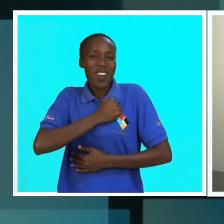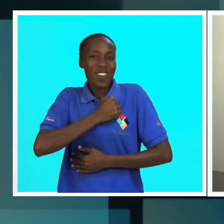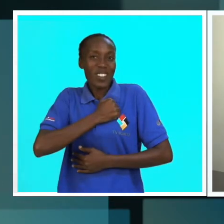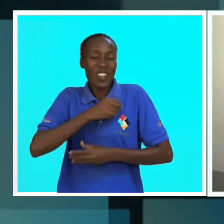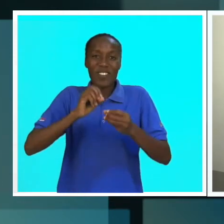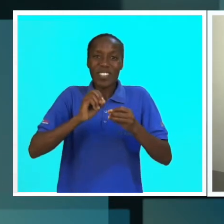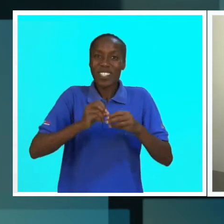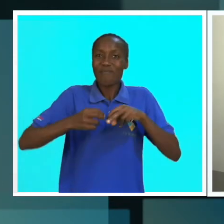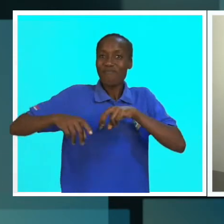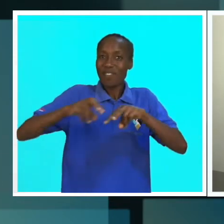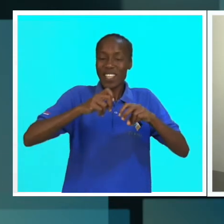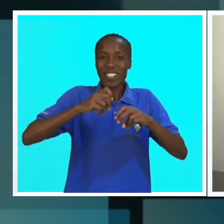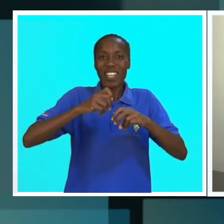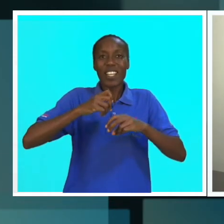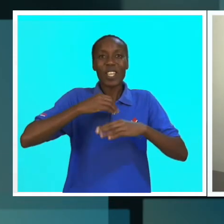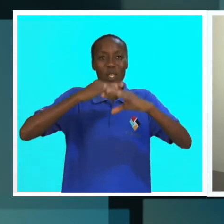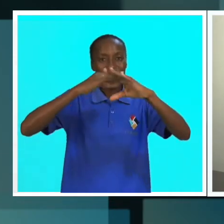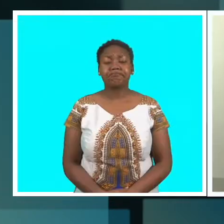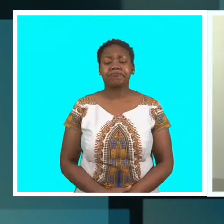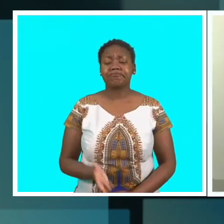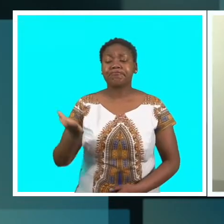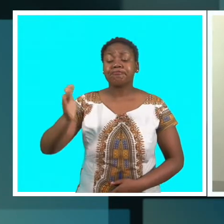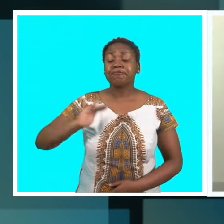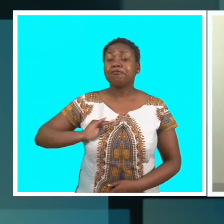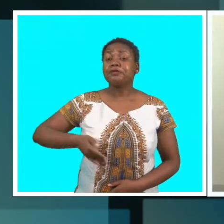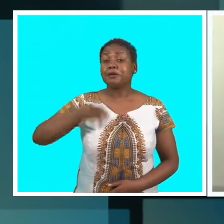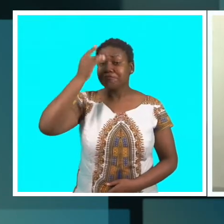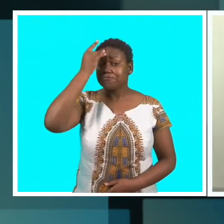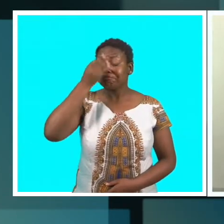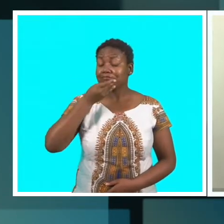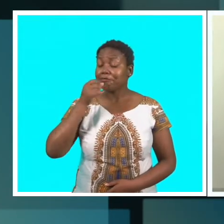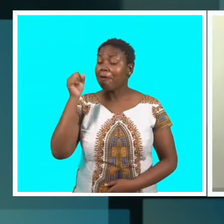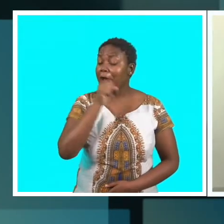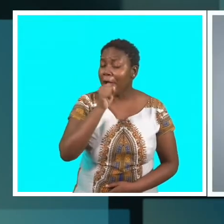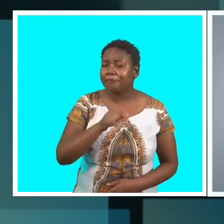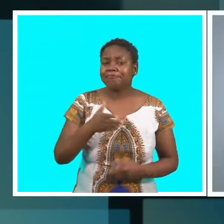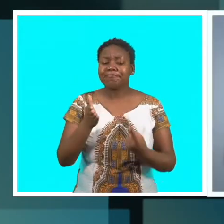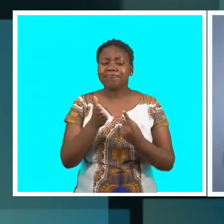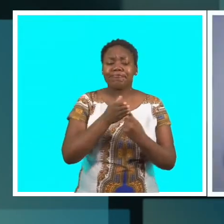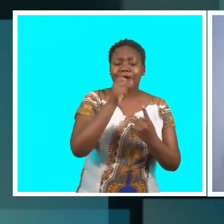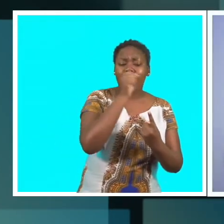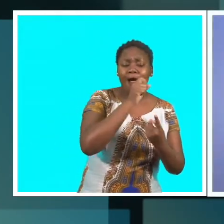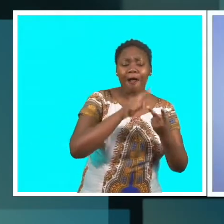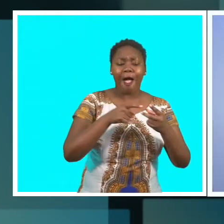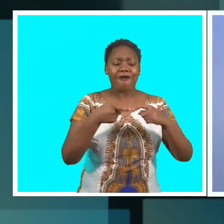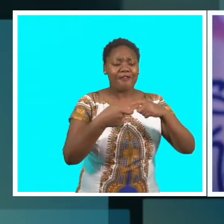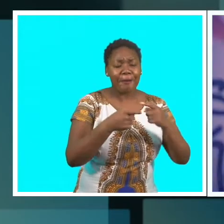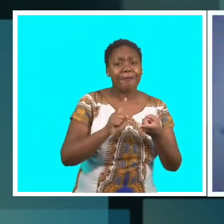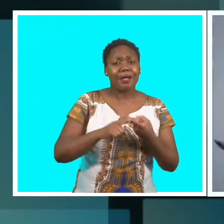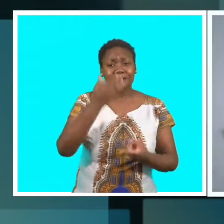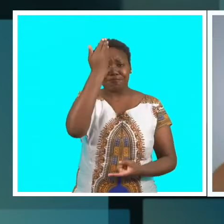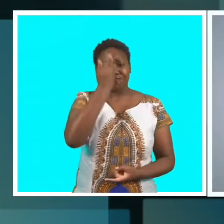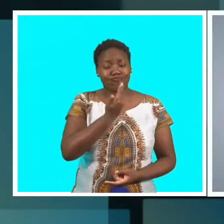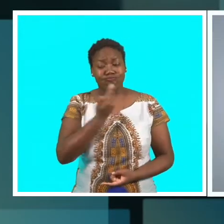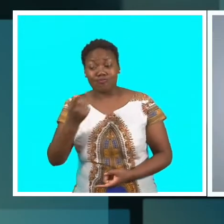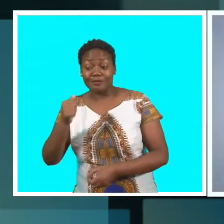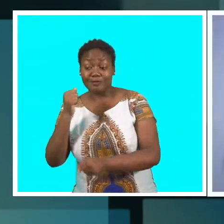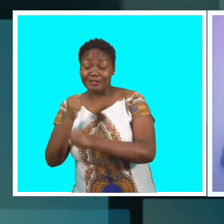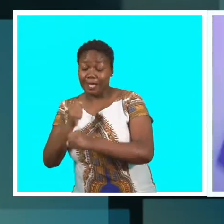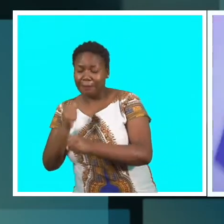gostar do entretenimento, gostar da dança e da música. Atualmente, Zav divide o tempo entre a família, o trabalho